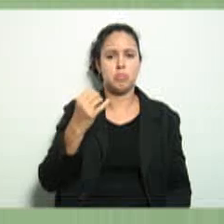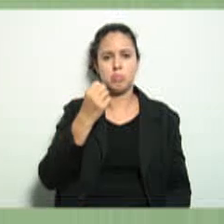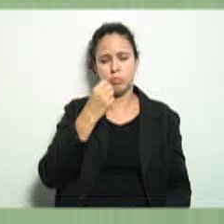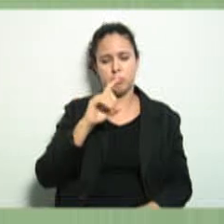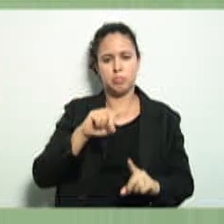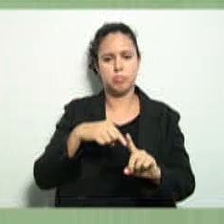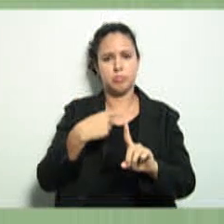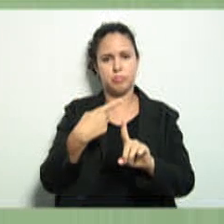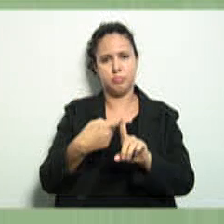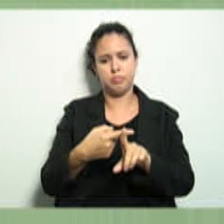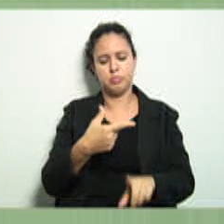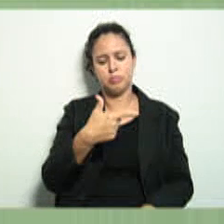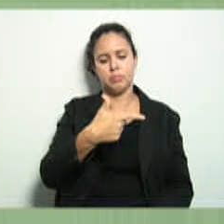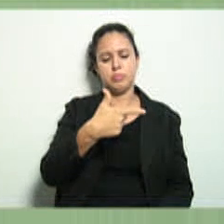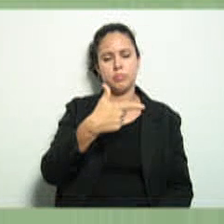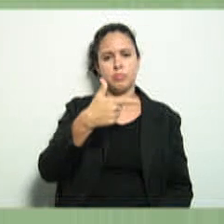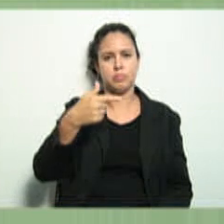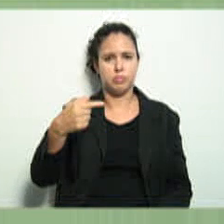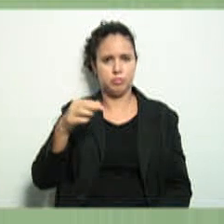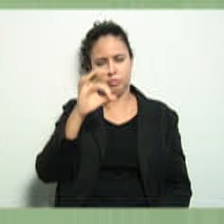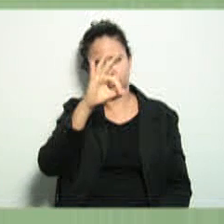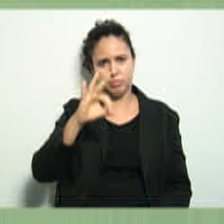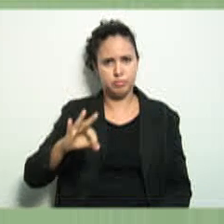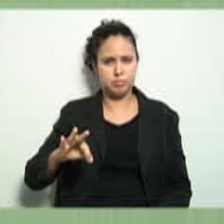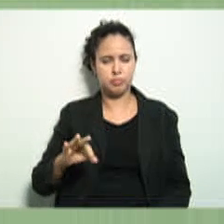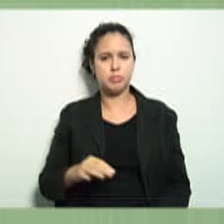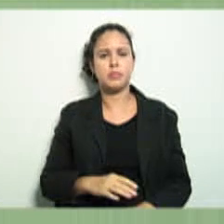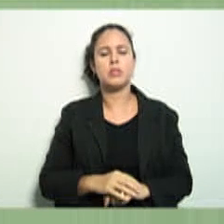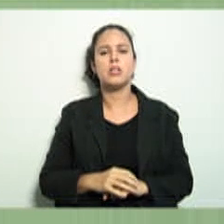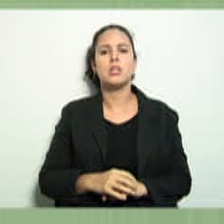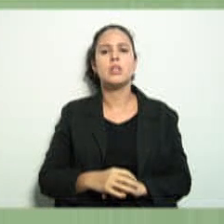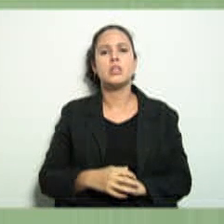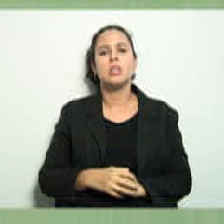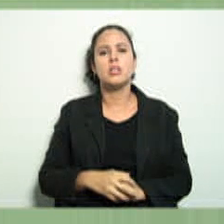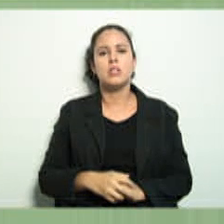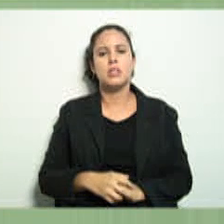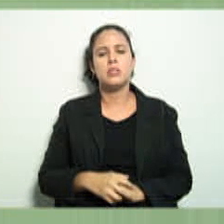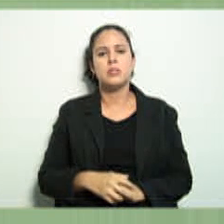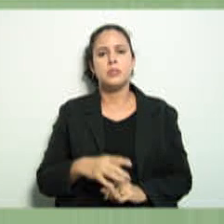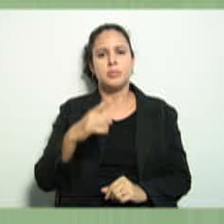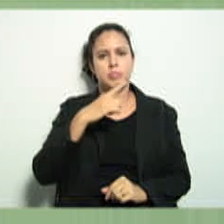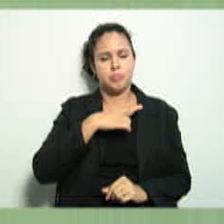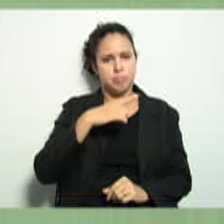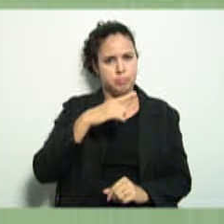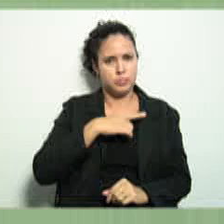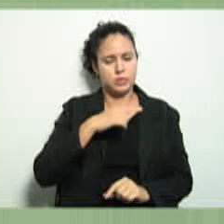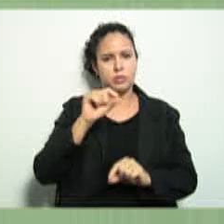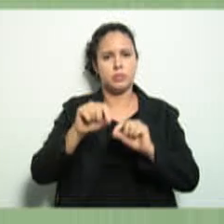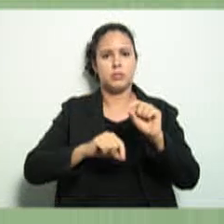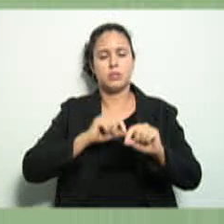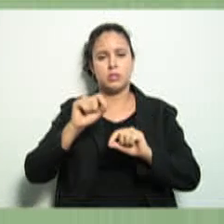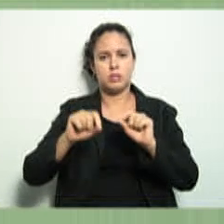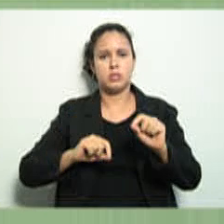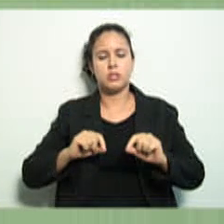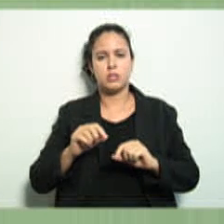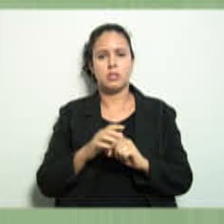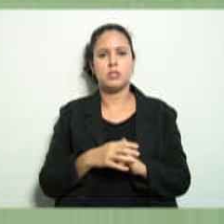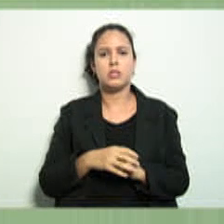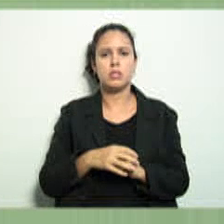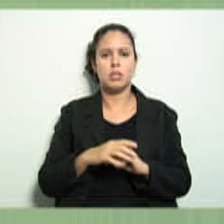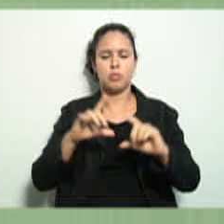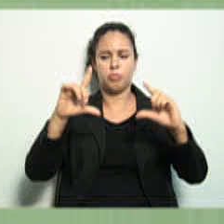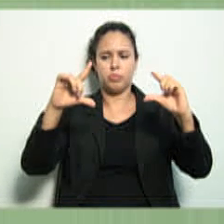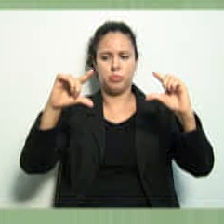é 27%. Mas vê o descrescimento, né, você vê aí